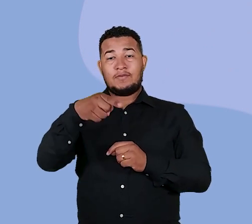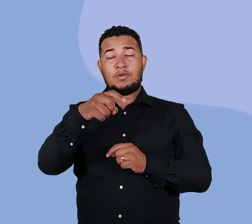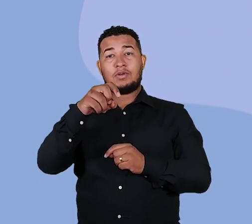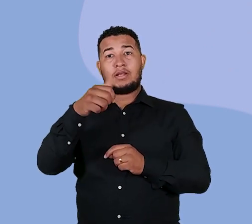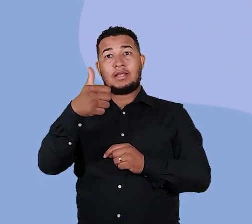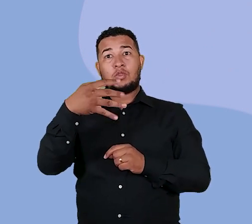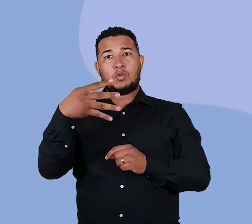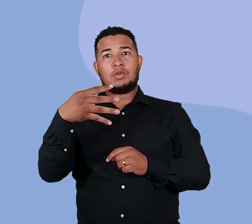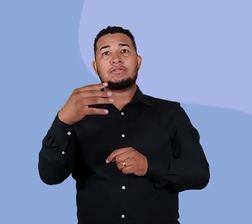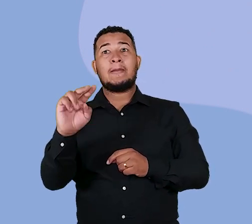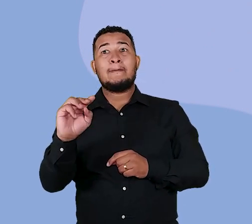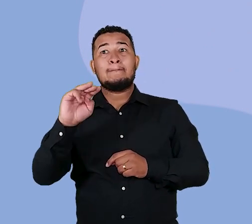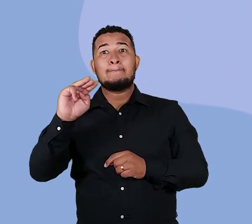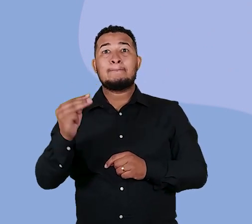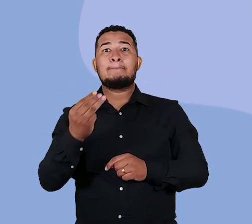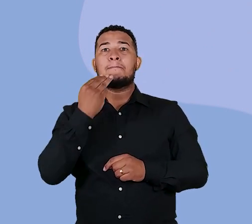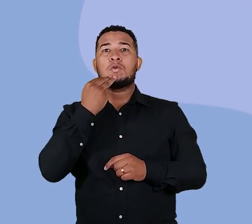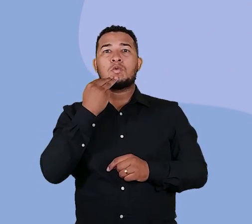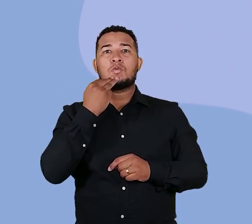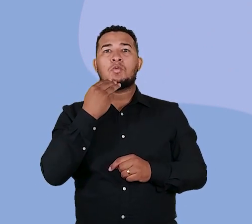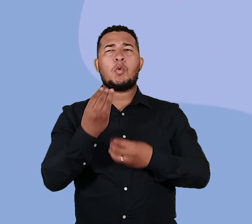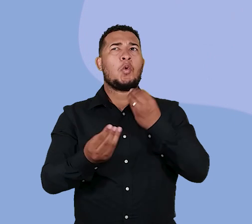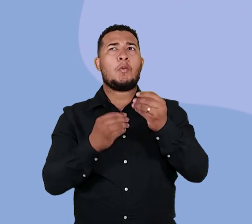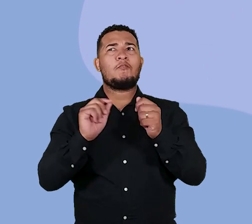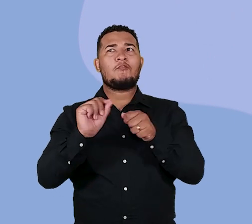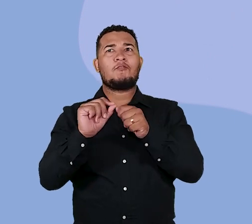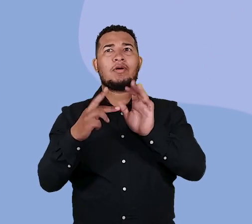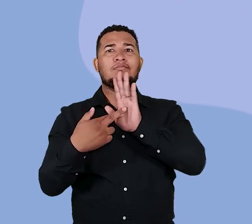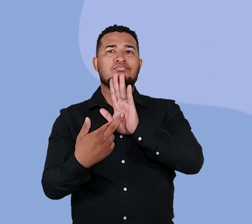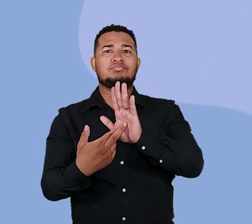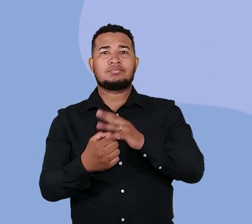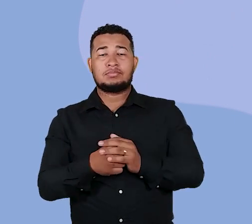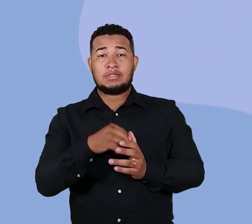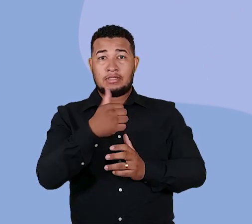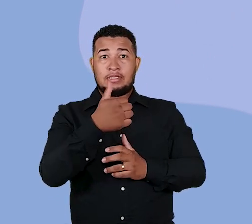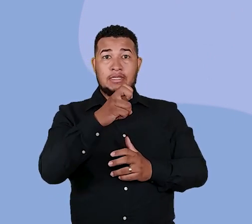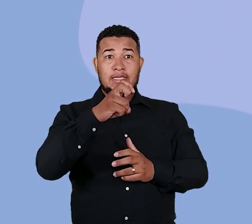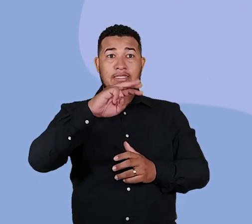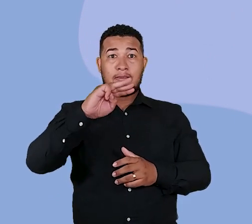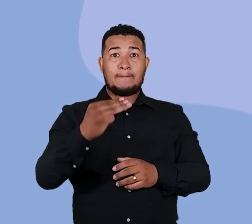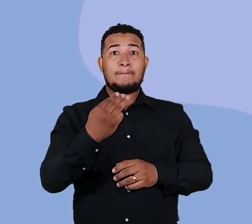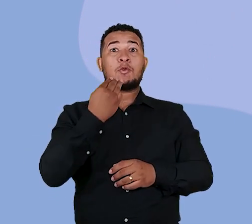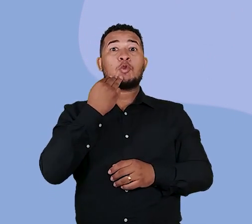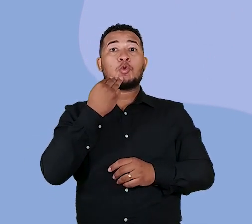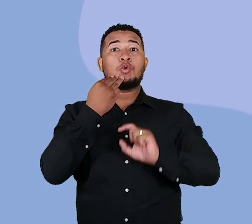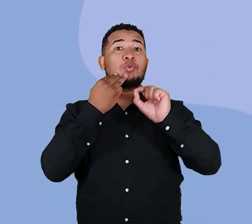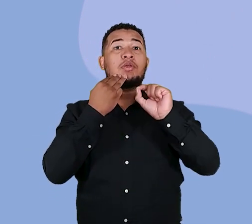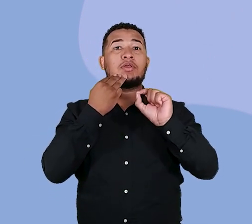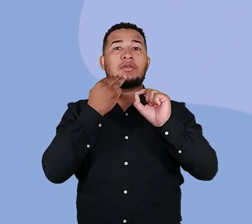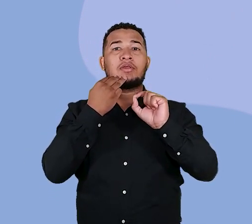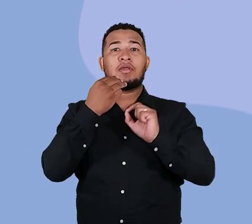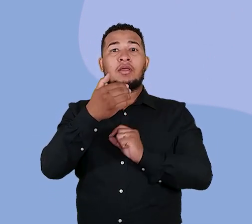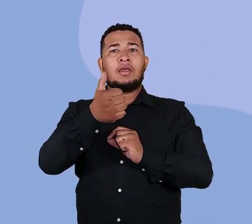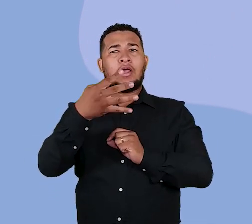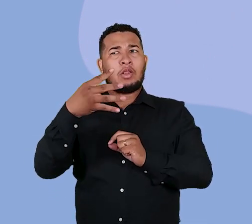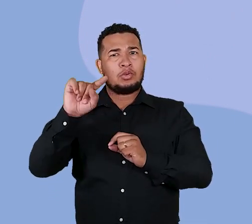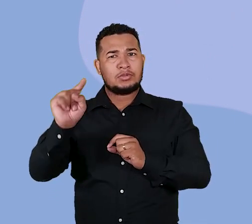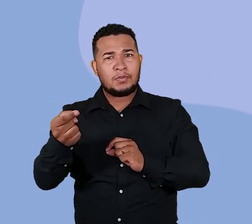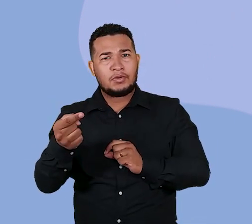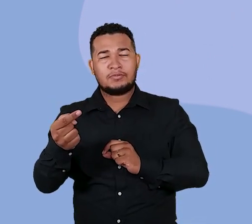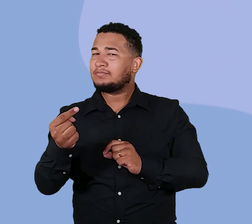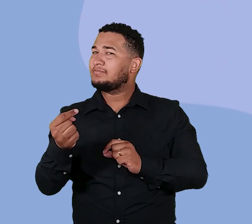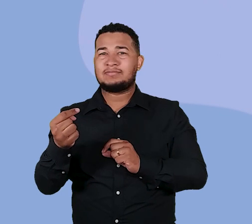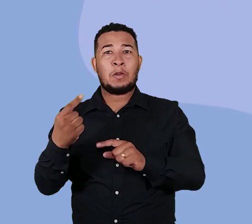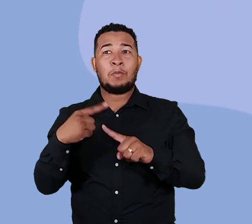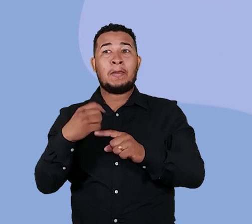15,14 milhões. Como é que representa 15,14 milhões, hein? 15 milhões e o quê? E 14